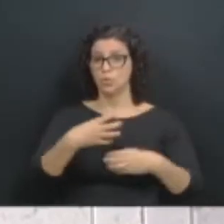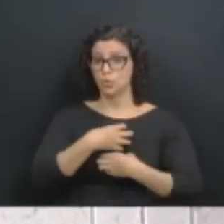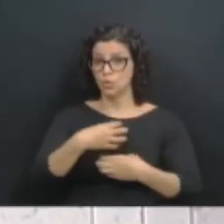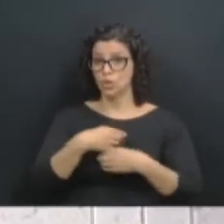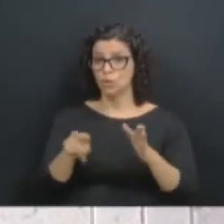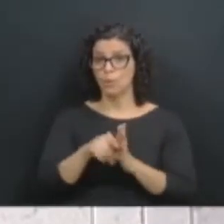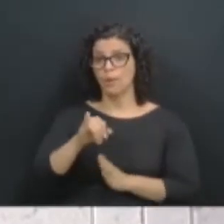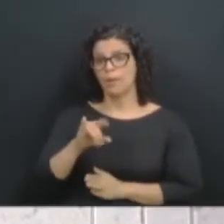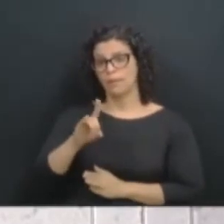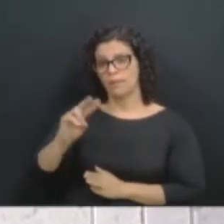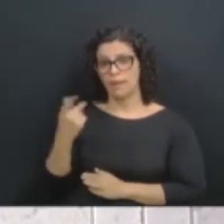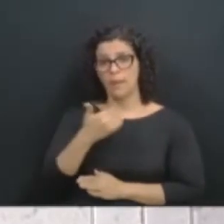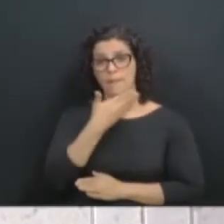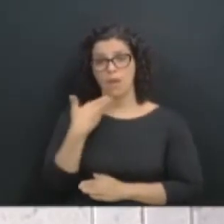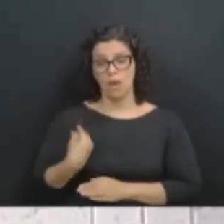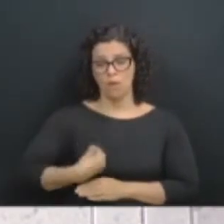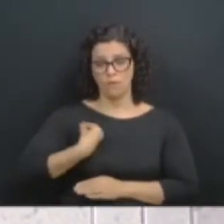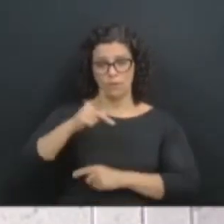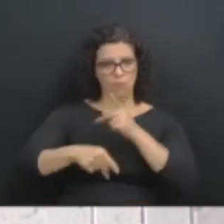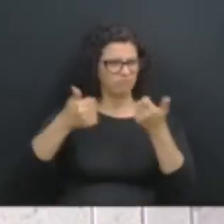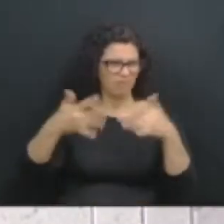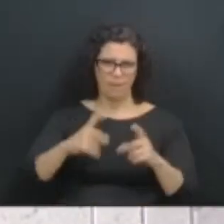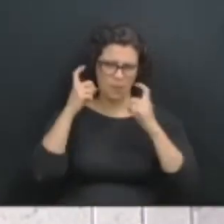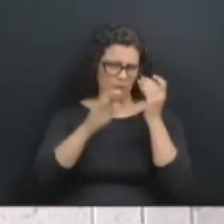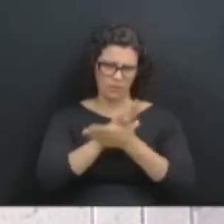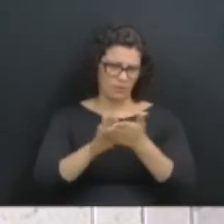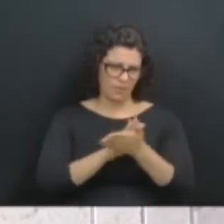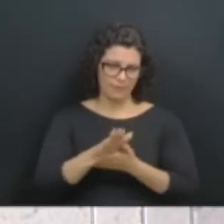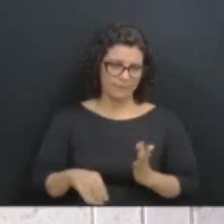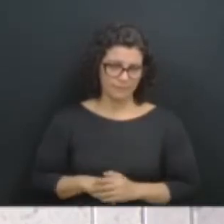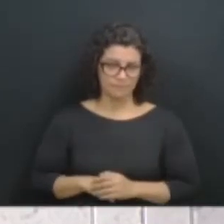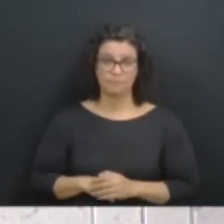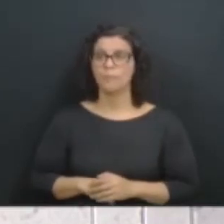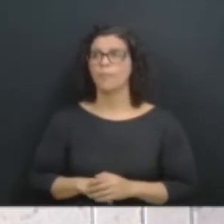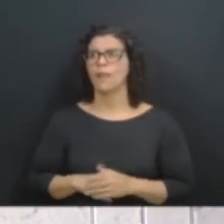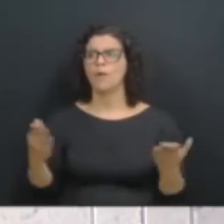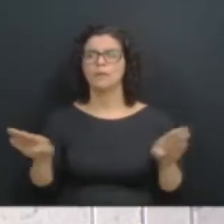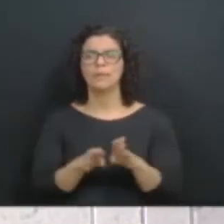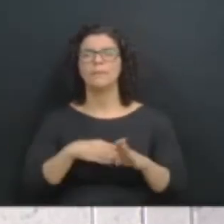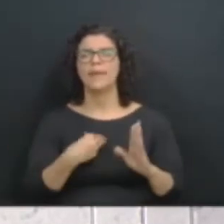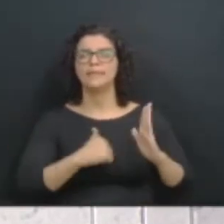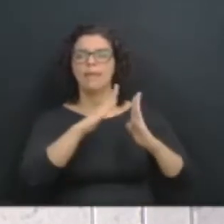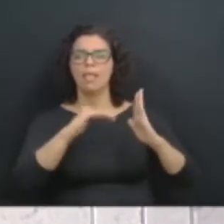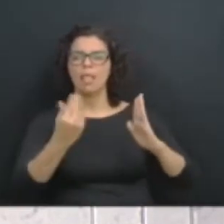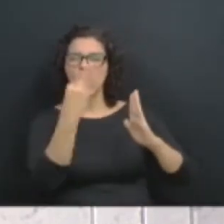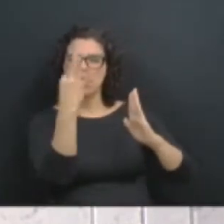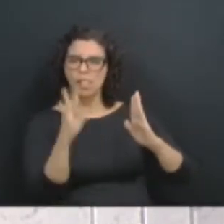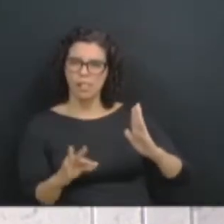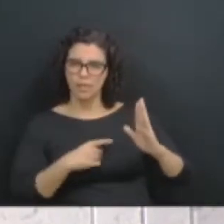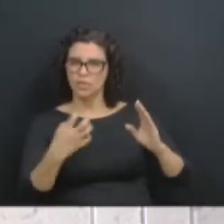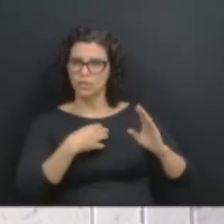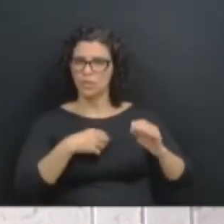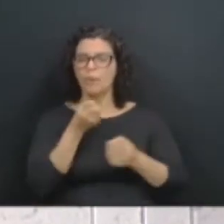do IDH e da melhoria de vida da sua população, o povo do Paraná. Chega de maquiagem, chega